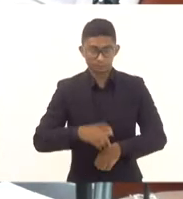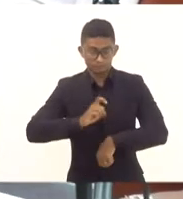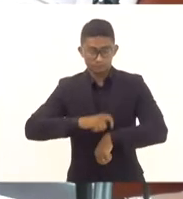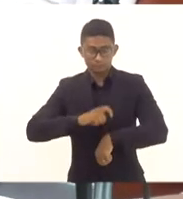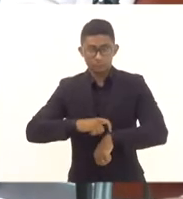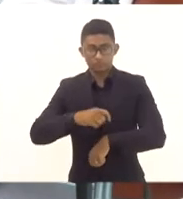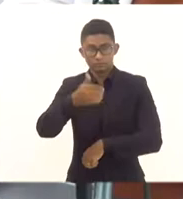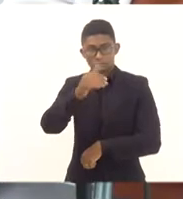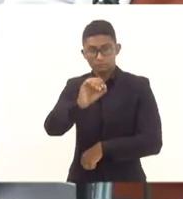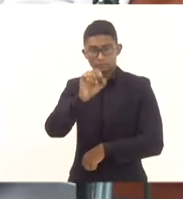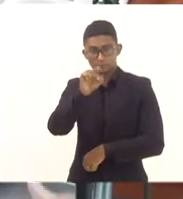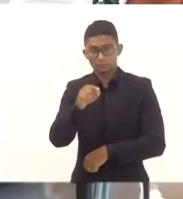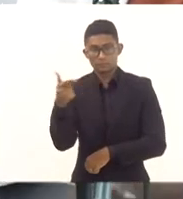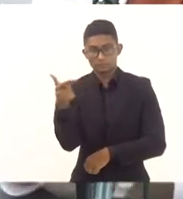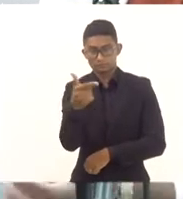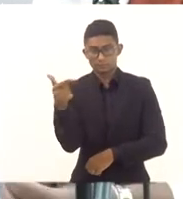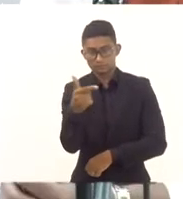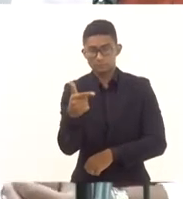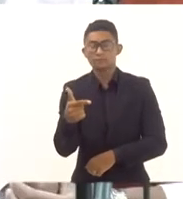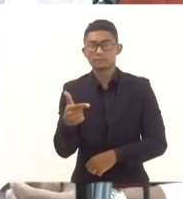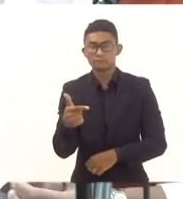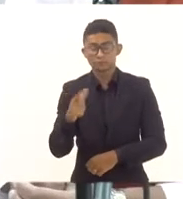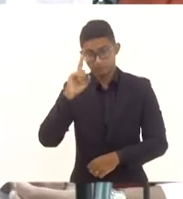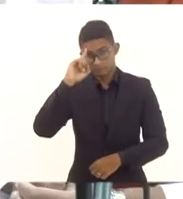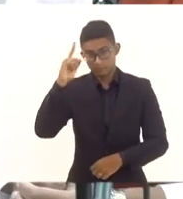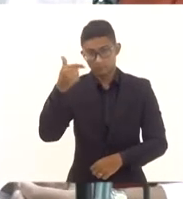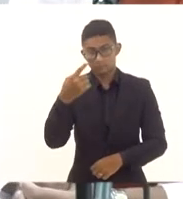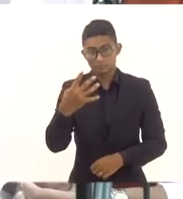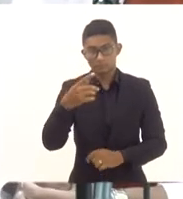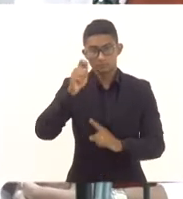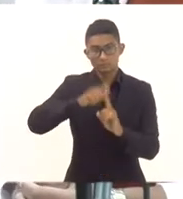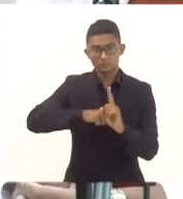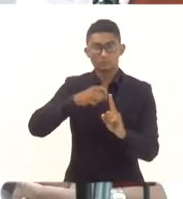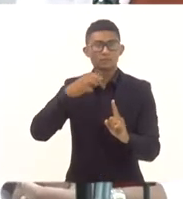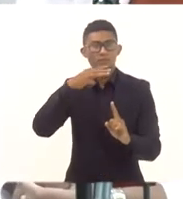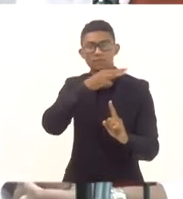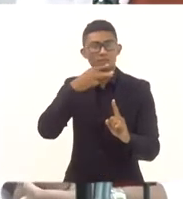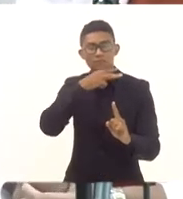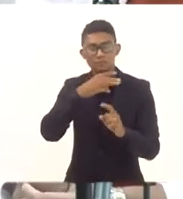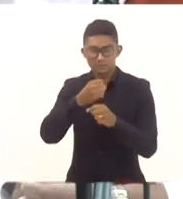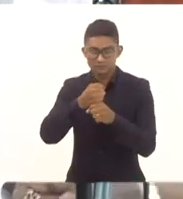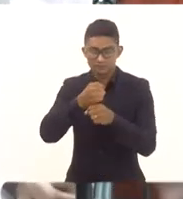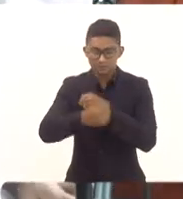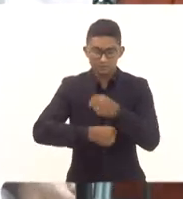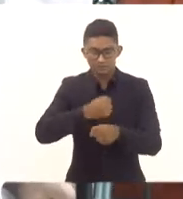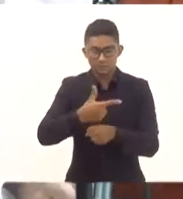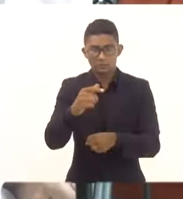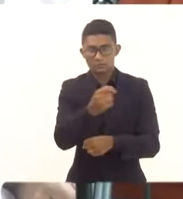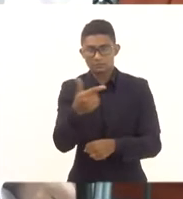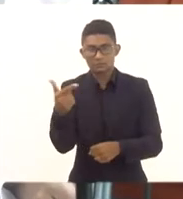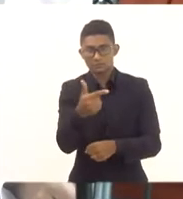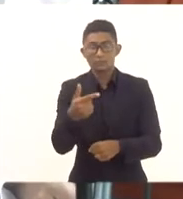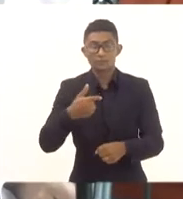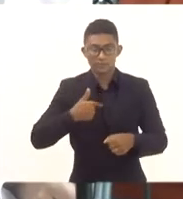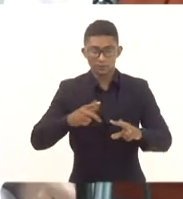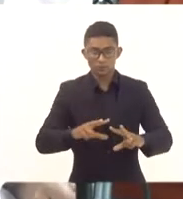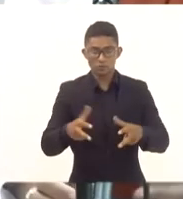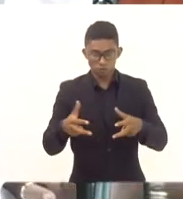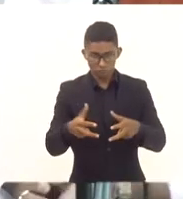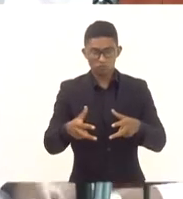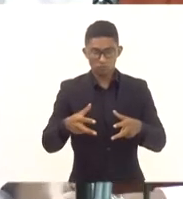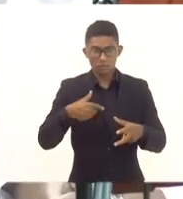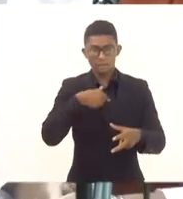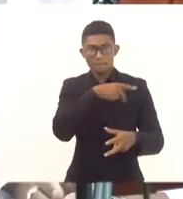10:22 do dia 24 de março de 2022 na condição de presidente da Comissão especial de acompanhamento